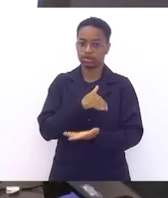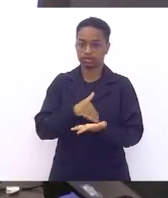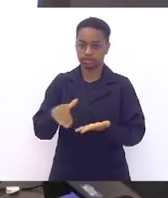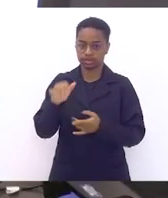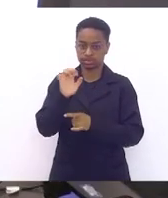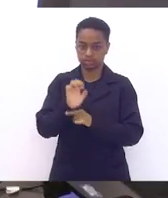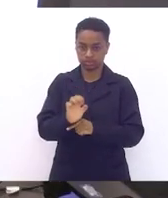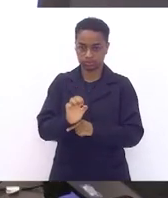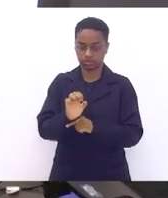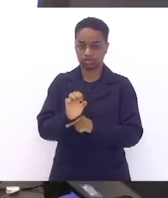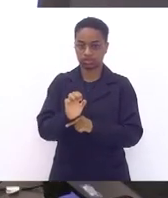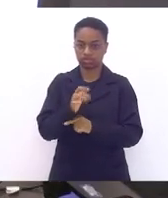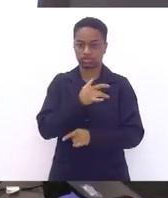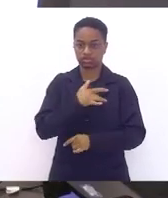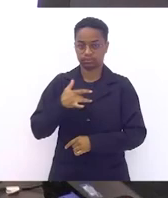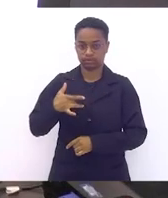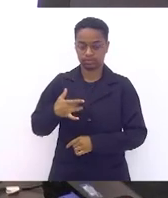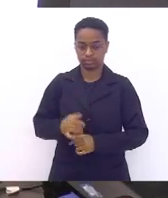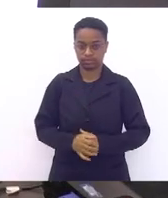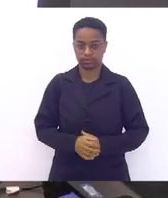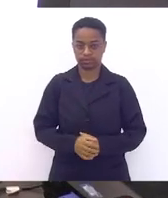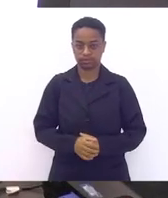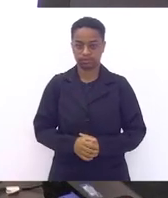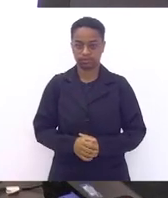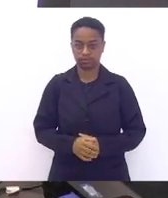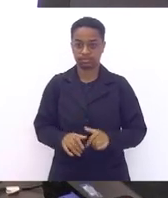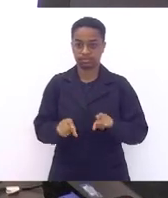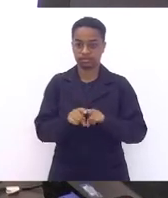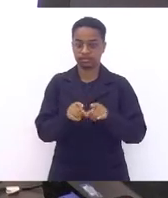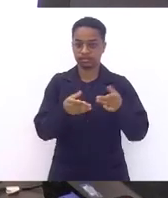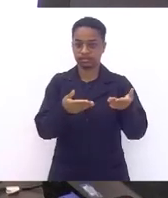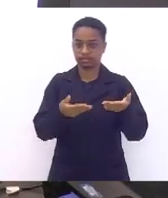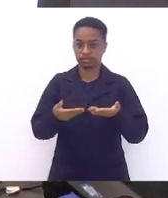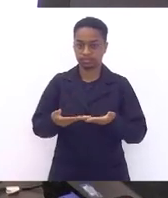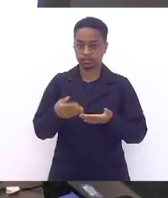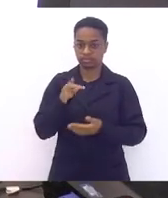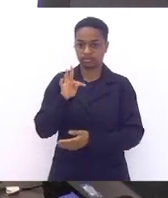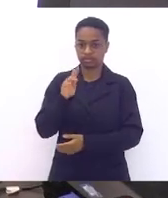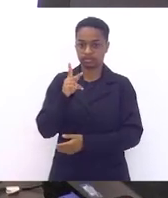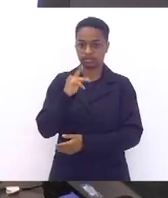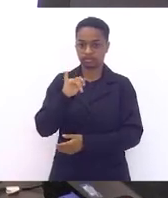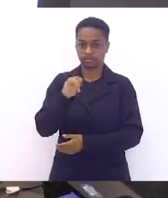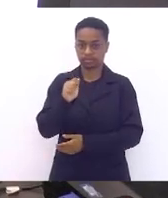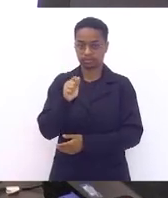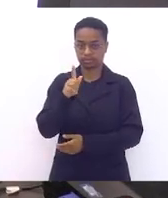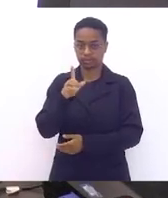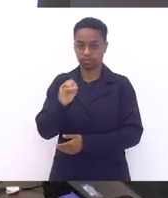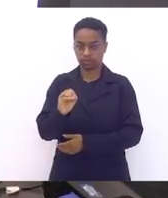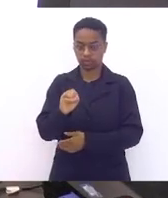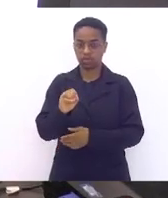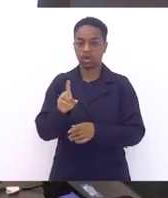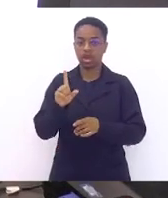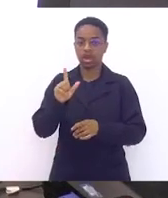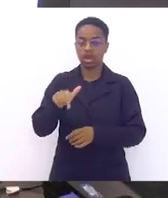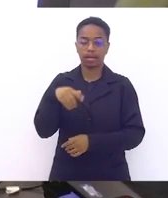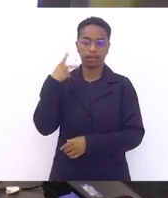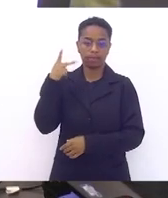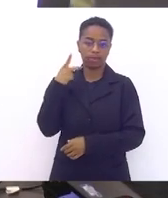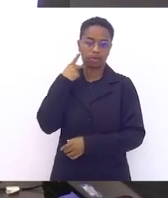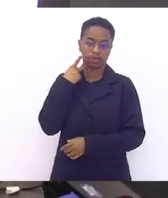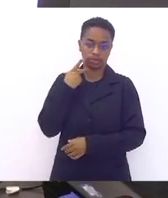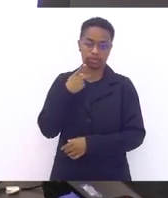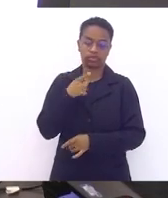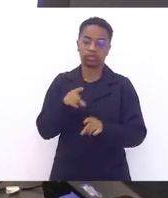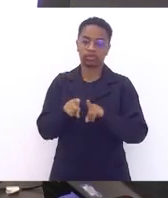de Estado de Saúde. Convidar o Dr. Tiago Joffre, promotor titular da